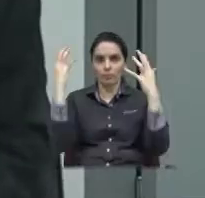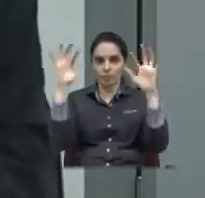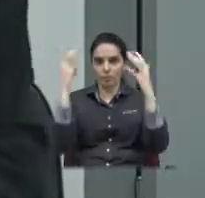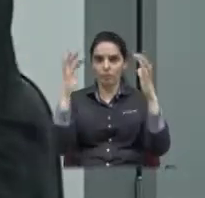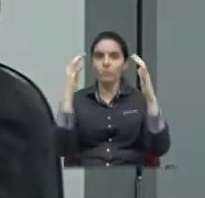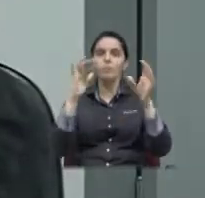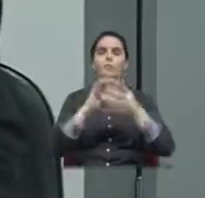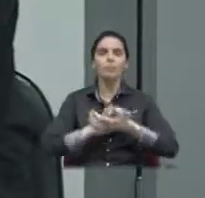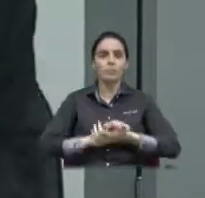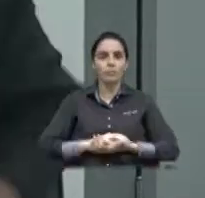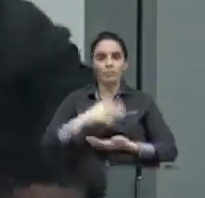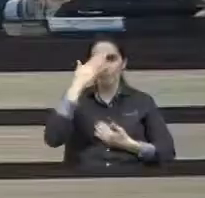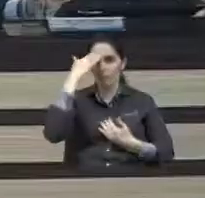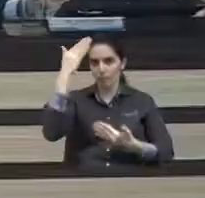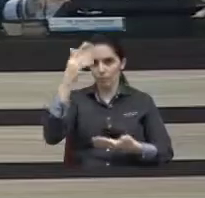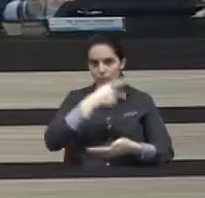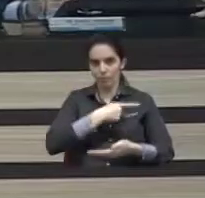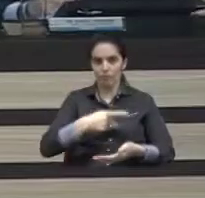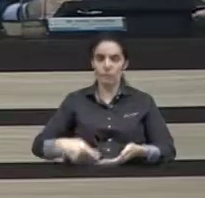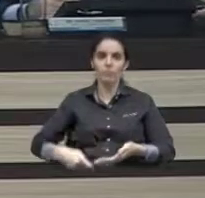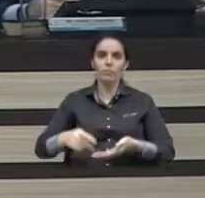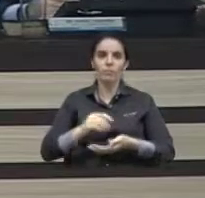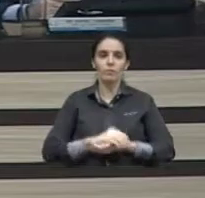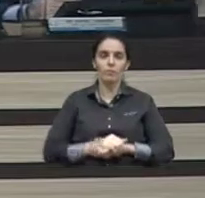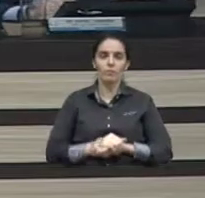senhor presidente.